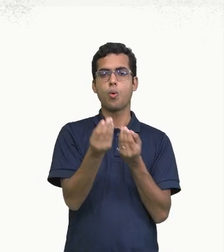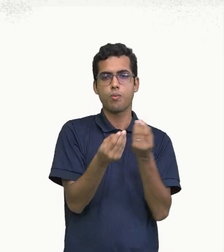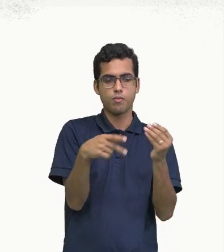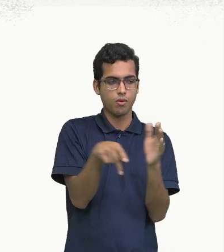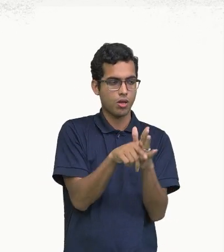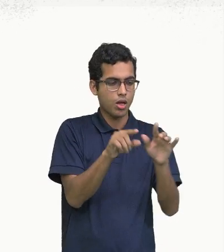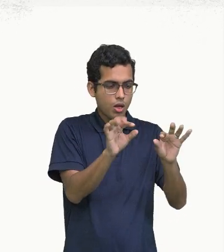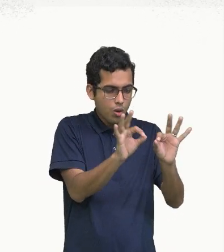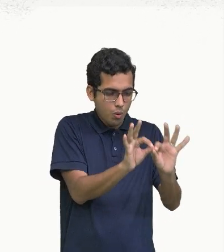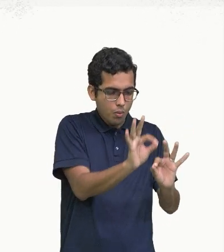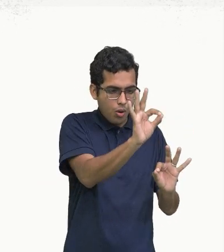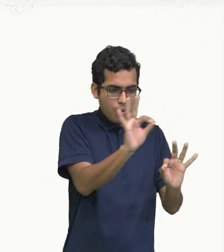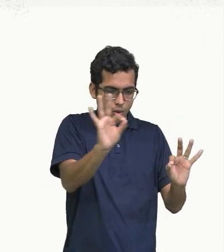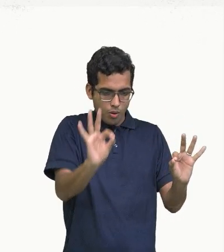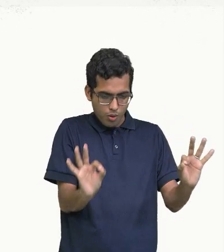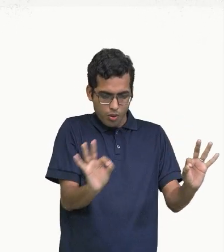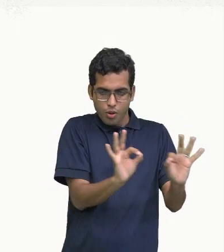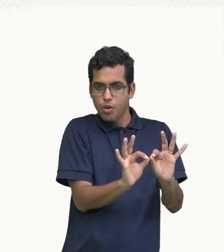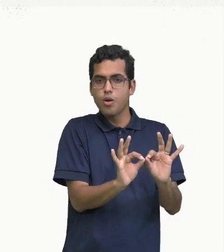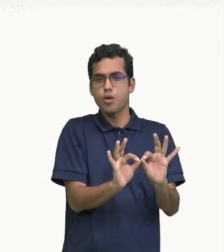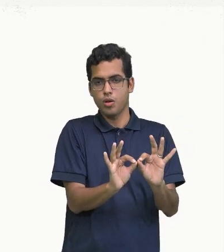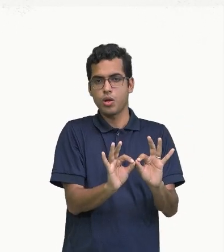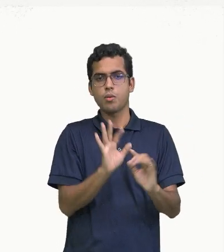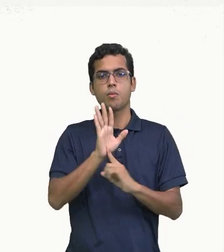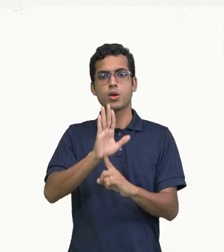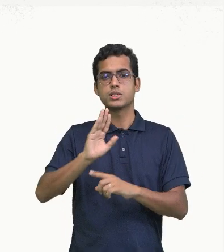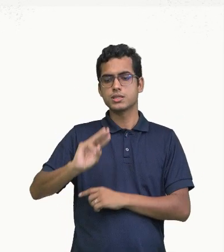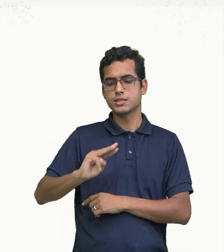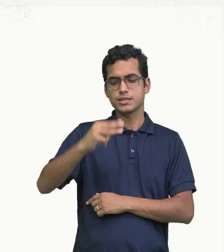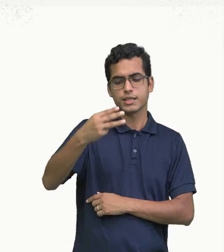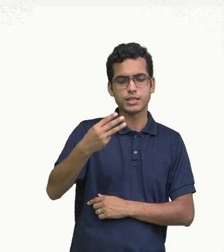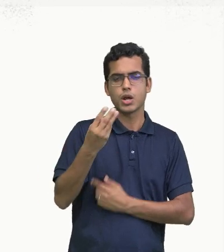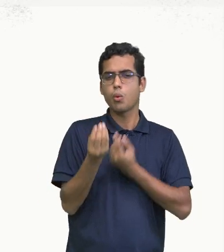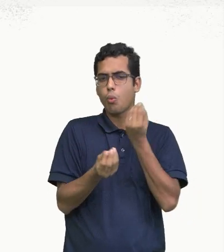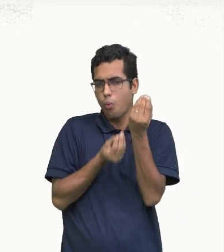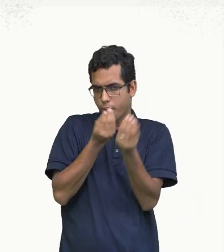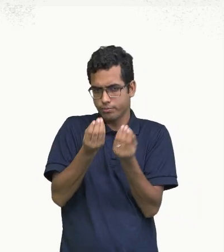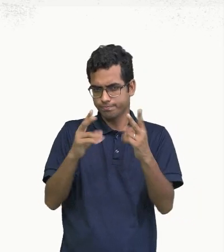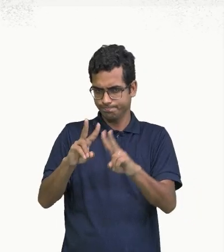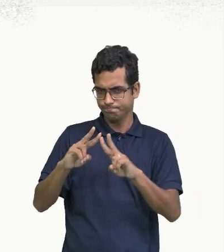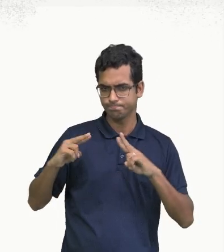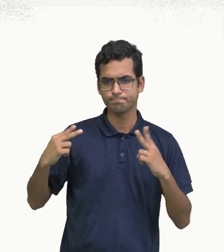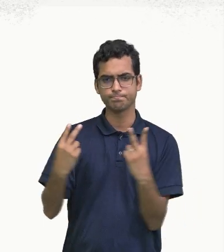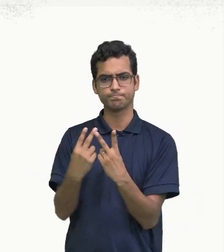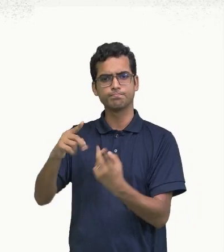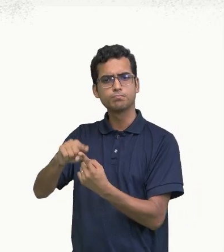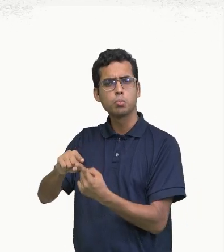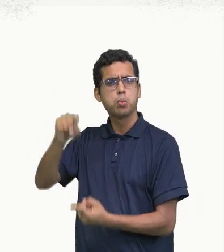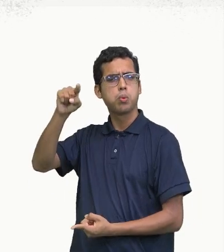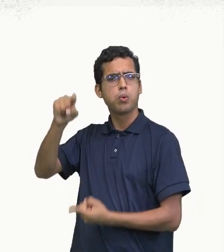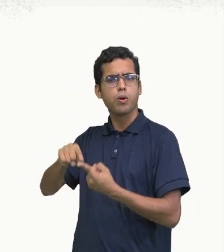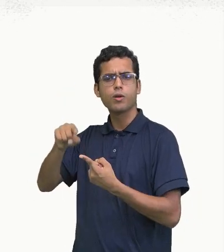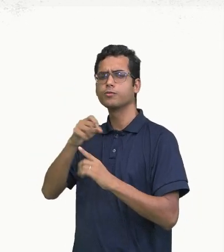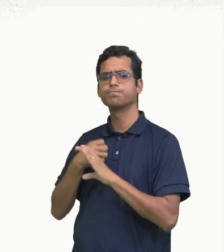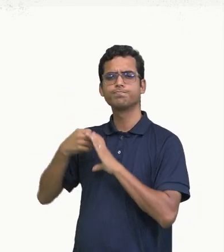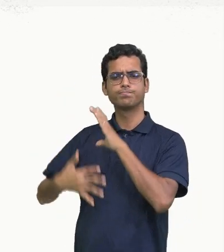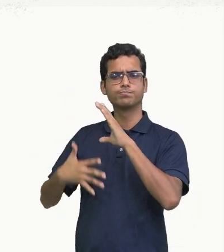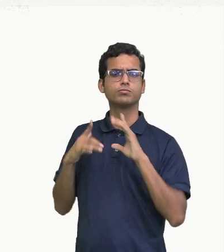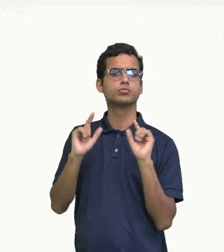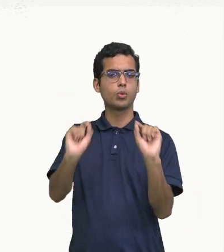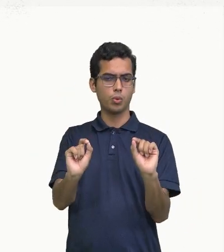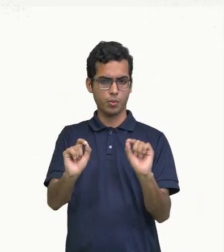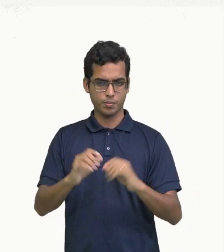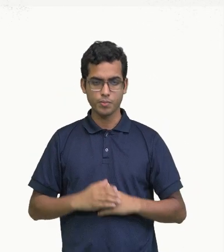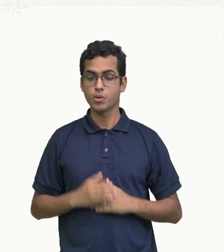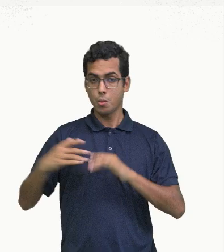Mas por que que isso aparece na definição de volume? Pelo seguinte, o volume é uma característica ali